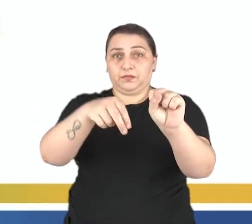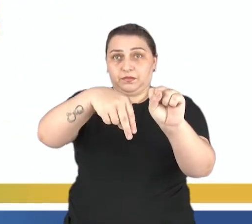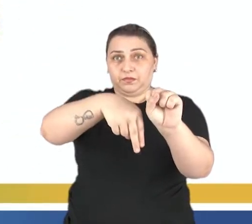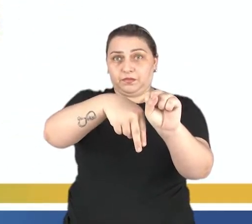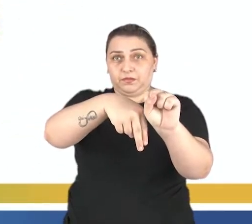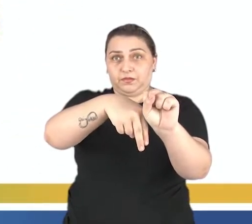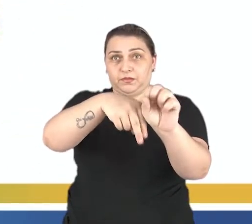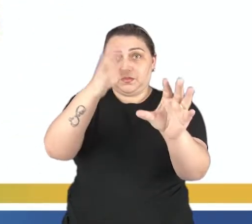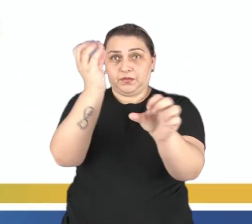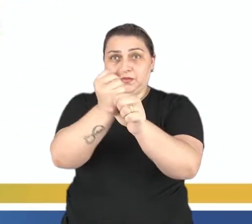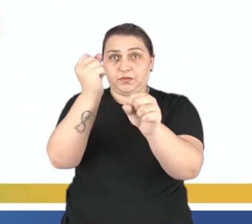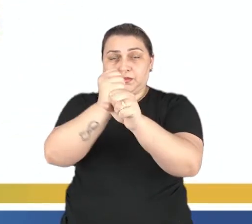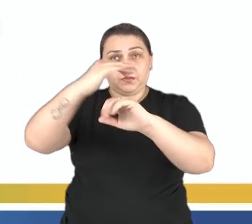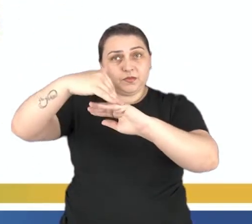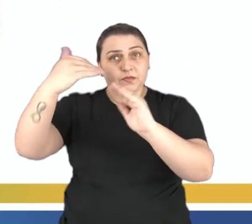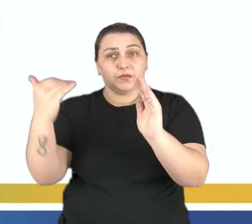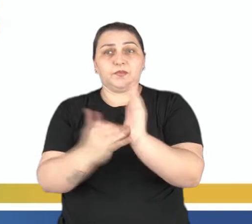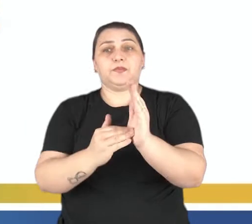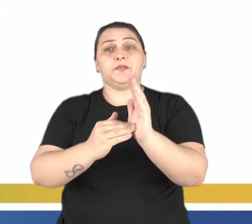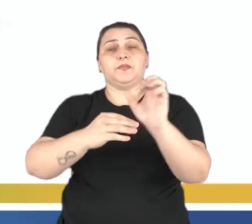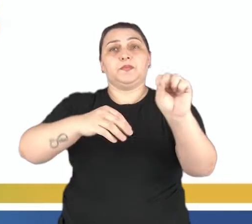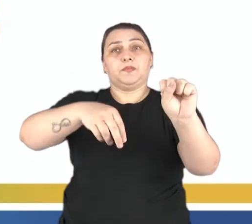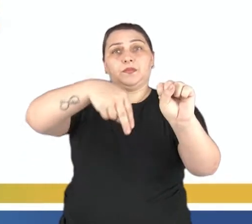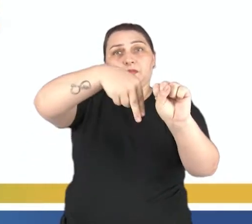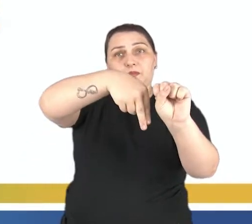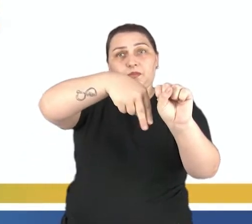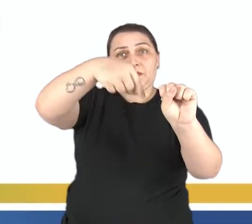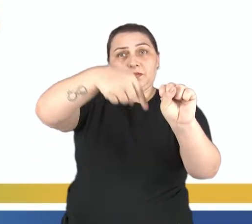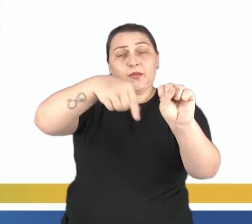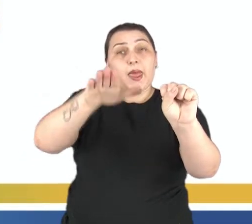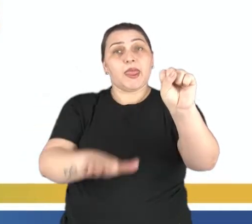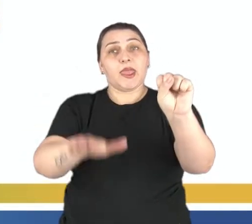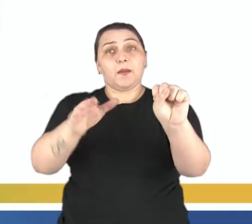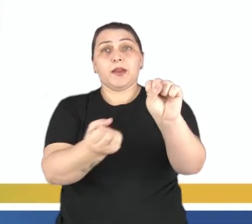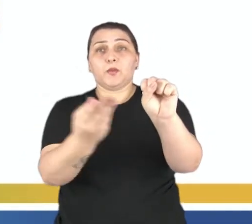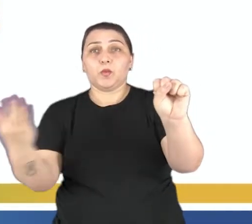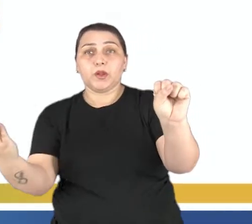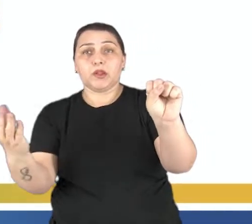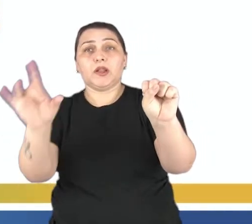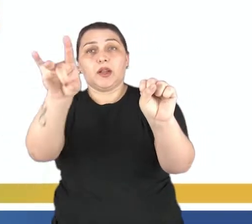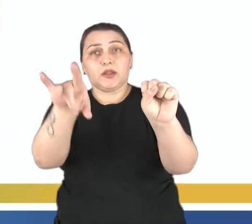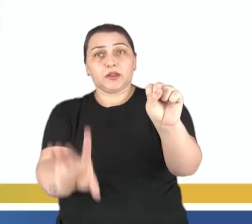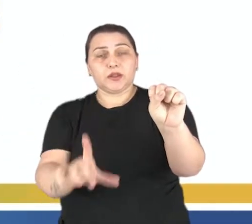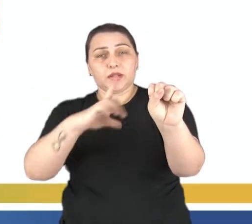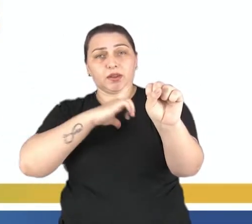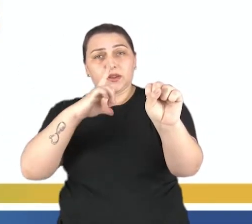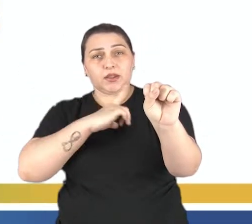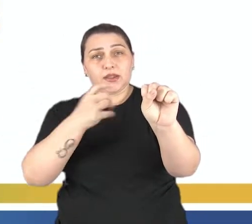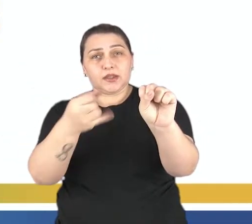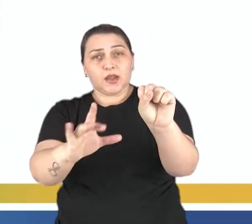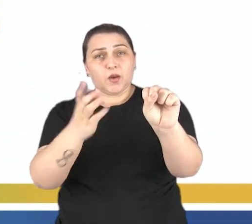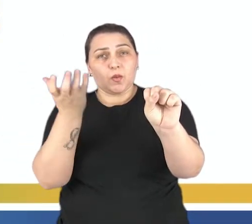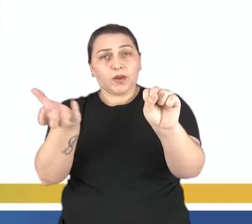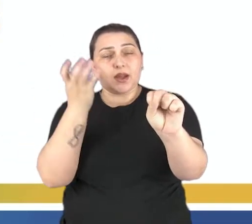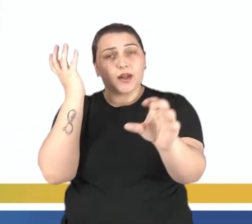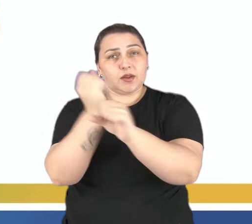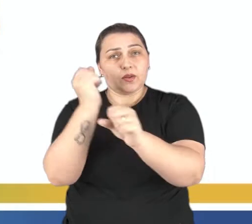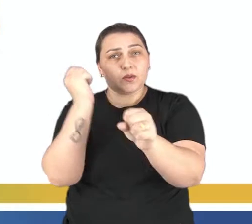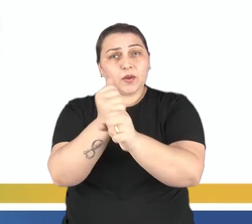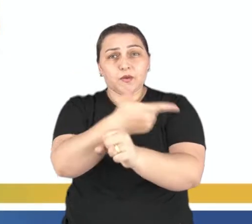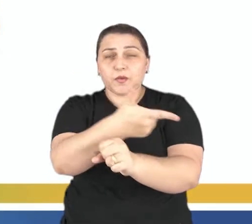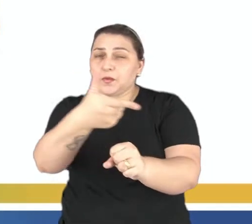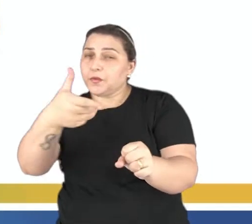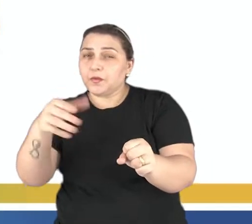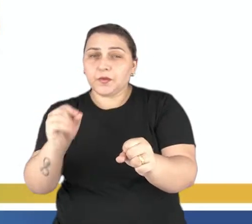de todos os termos. Esse n depende da quantidade de termos, ou seja, se eu quero a soma dos